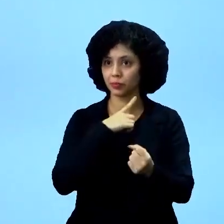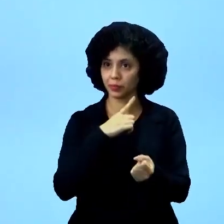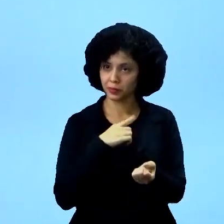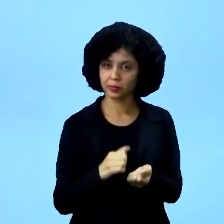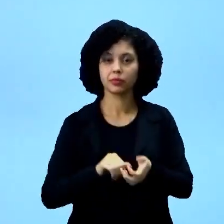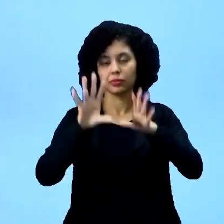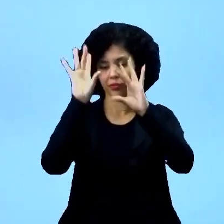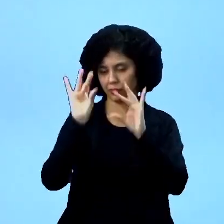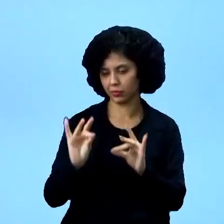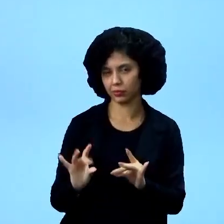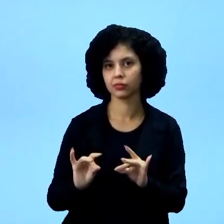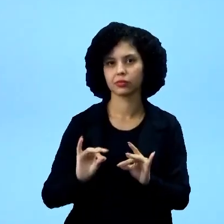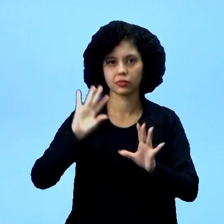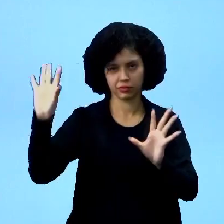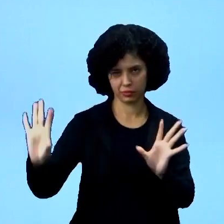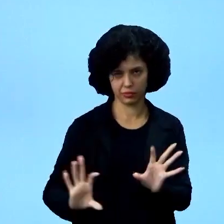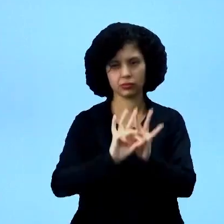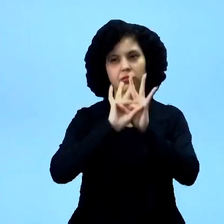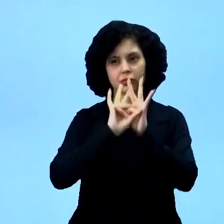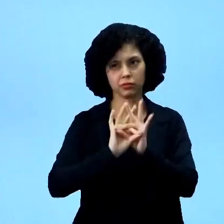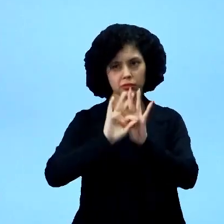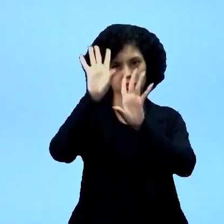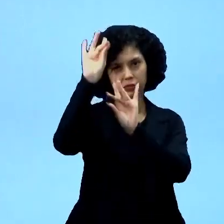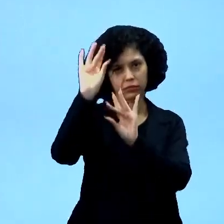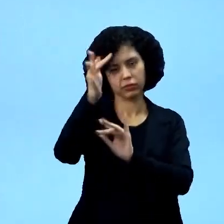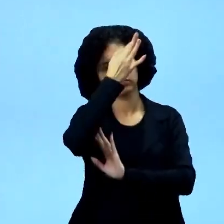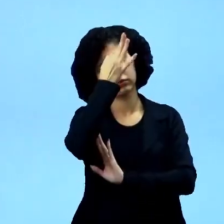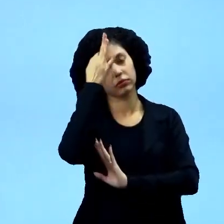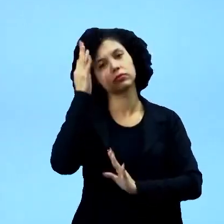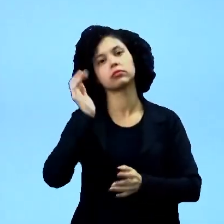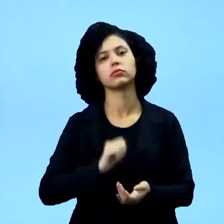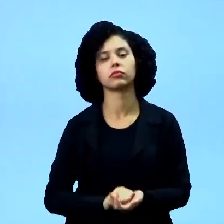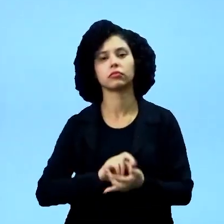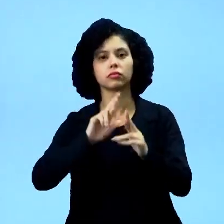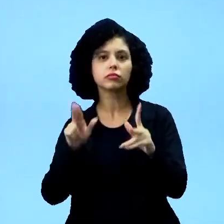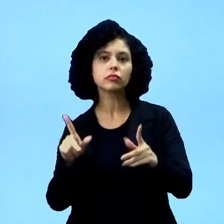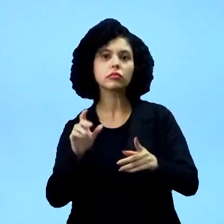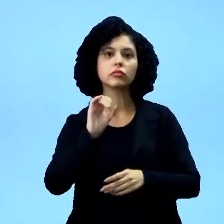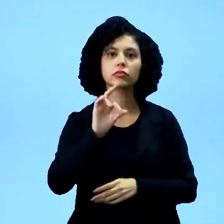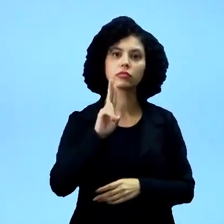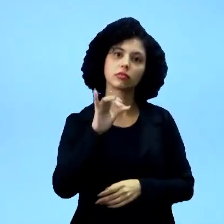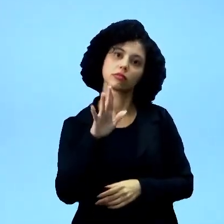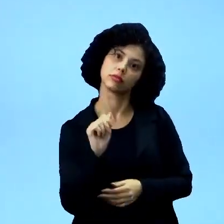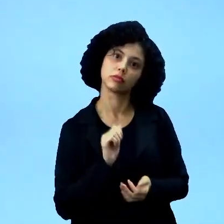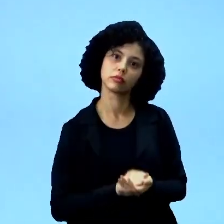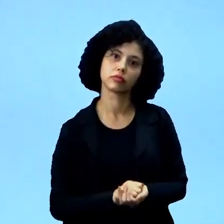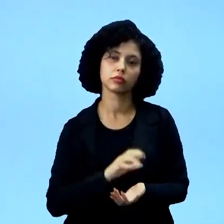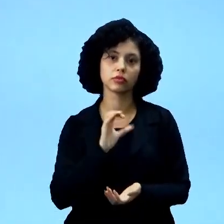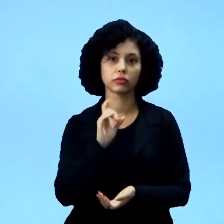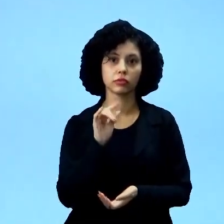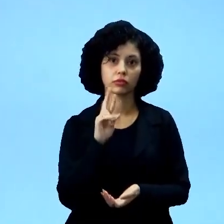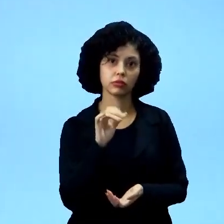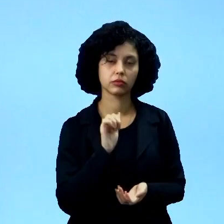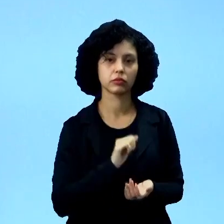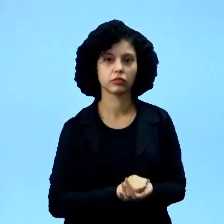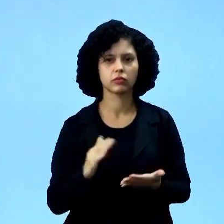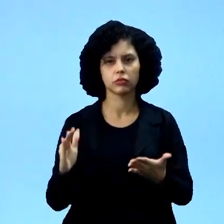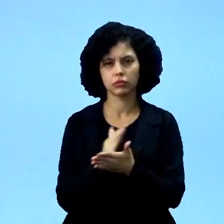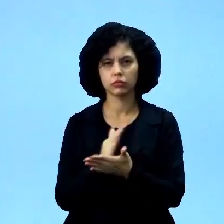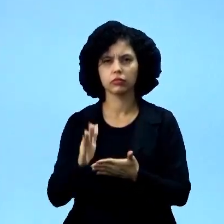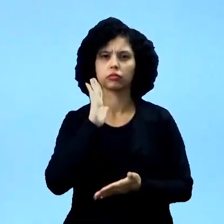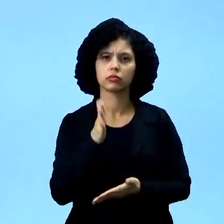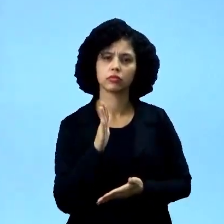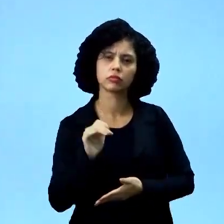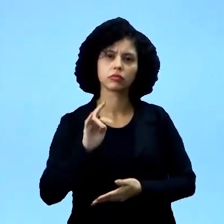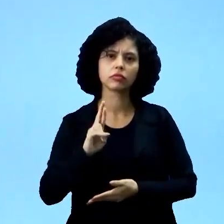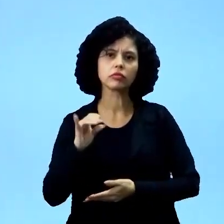esse aspecto um pouco mais contemplativo, um pouco mais filosófico, diferente das lutas ocidentais, que são algo mais de